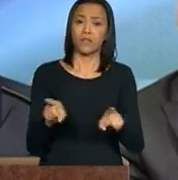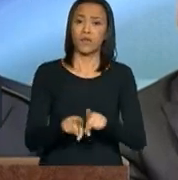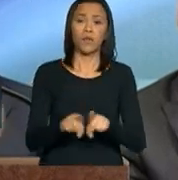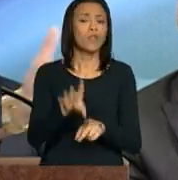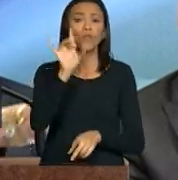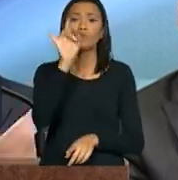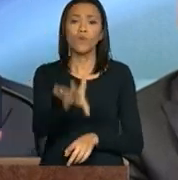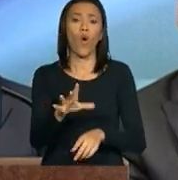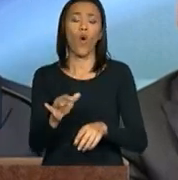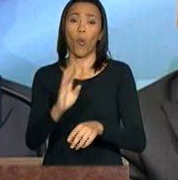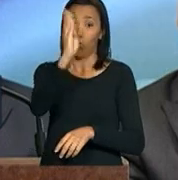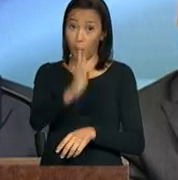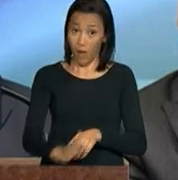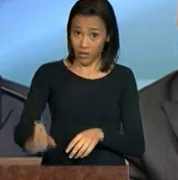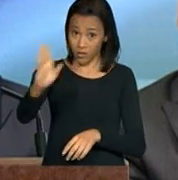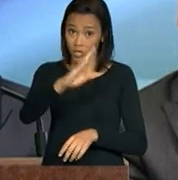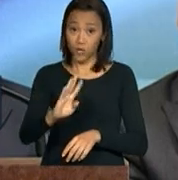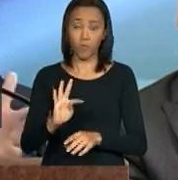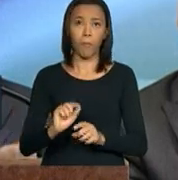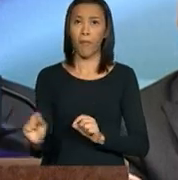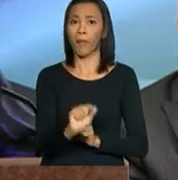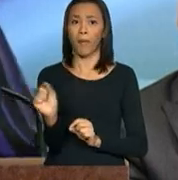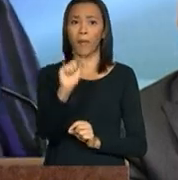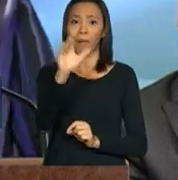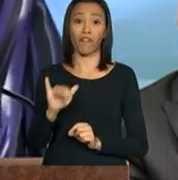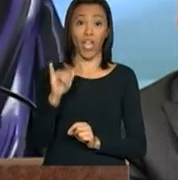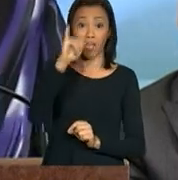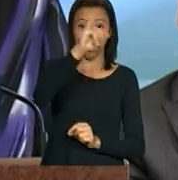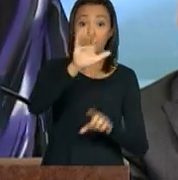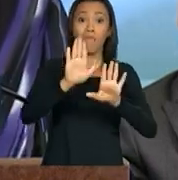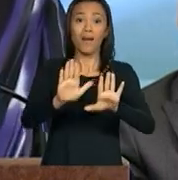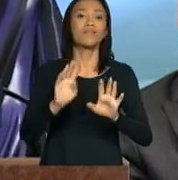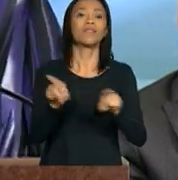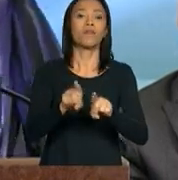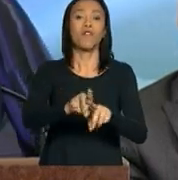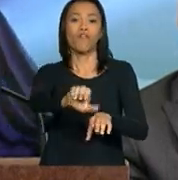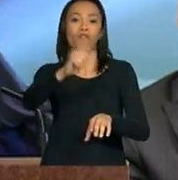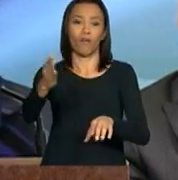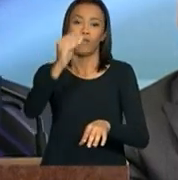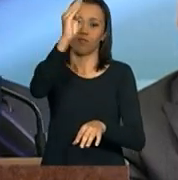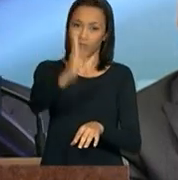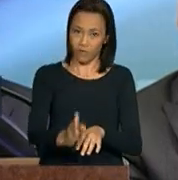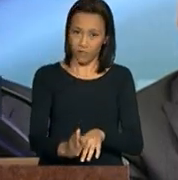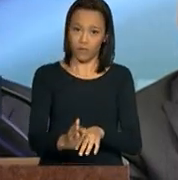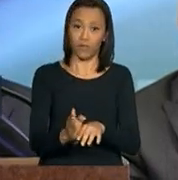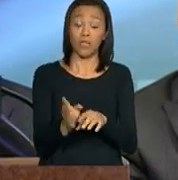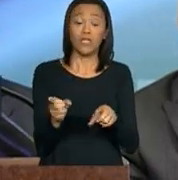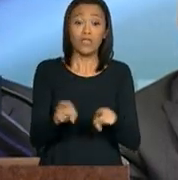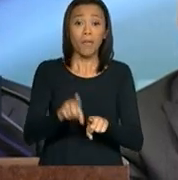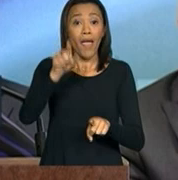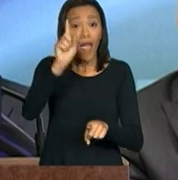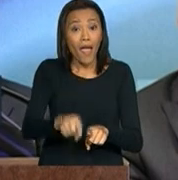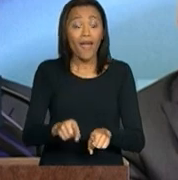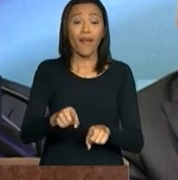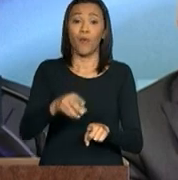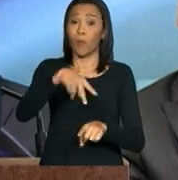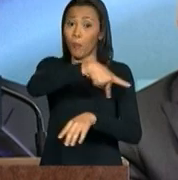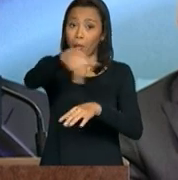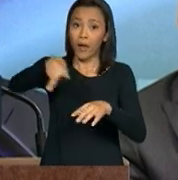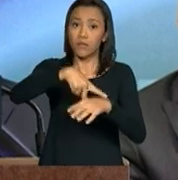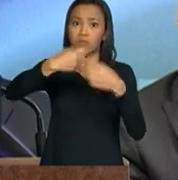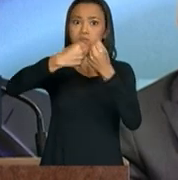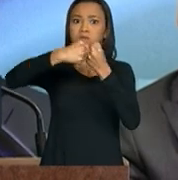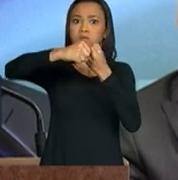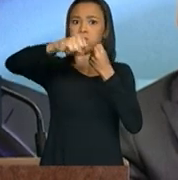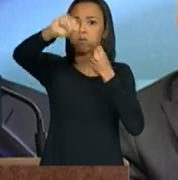só viajar pelo Brasil inteiro mas também pro exterior é também pelo fato de que esse é um país Continental de tem e que